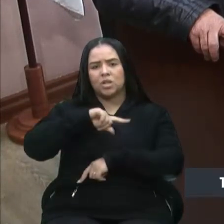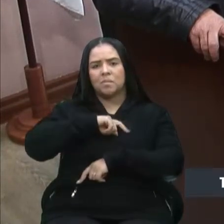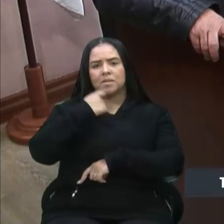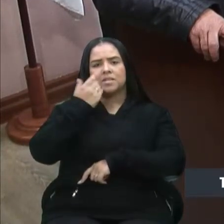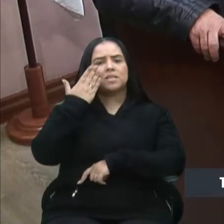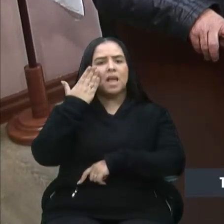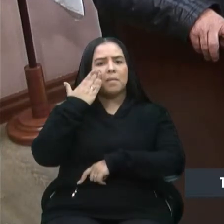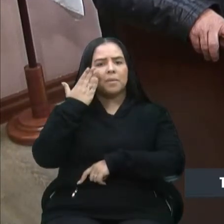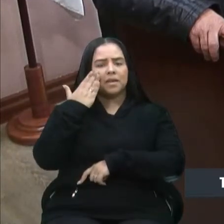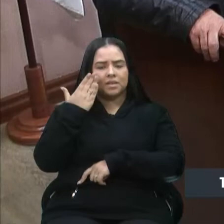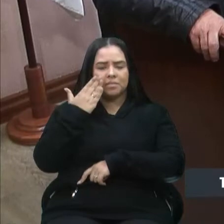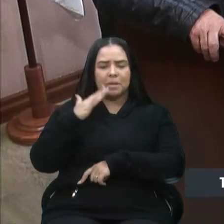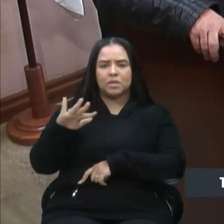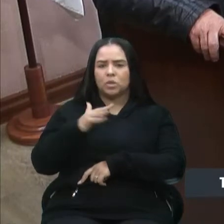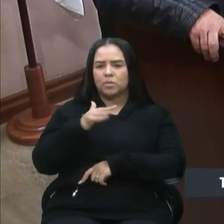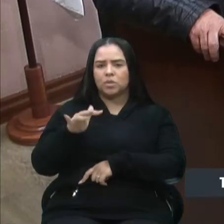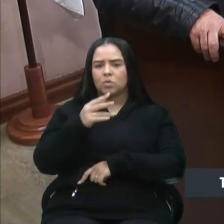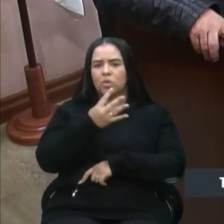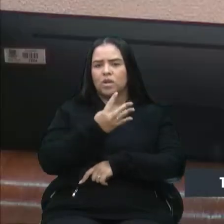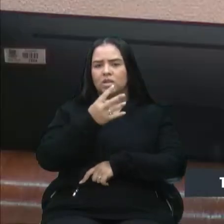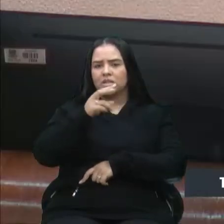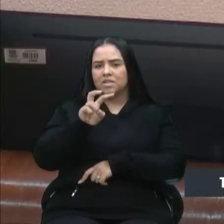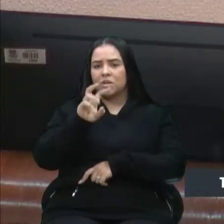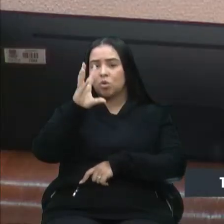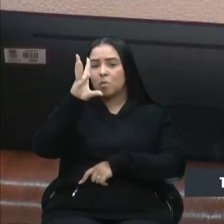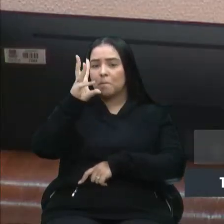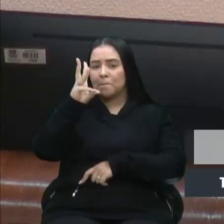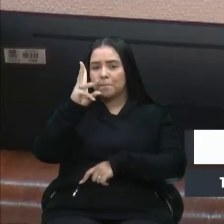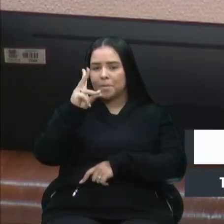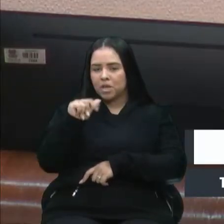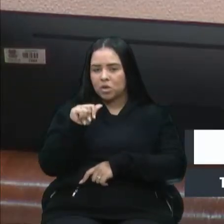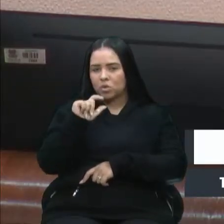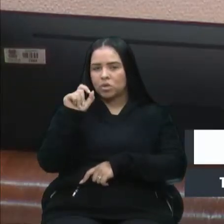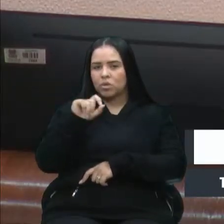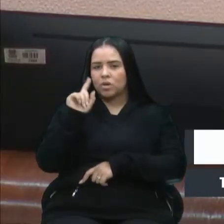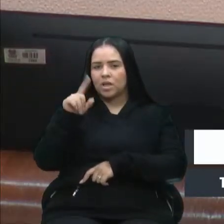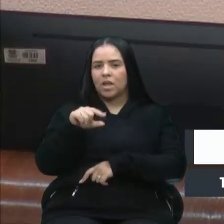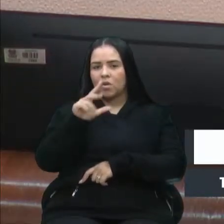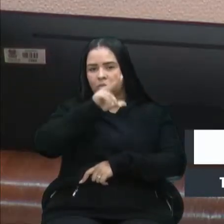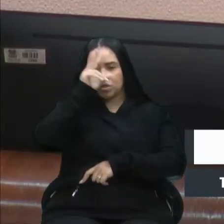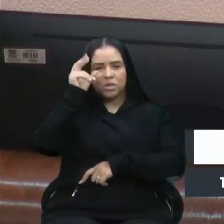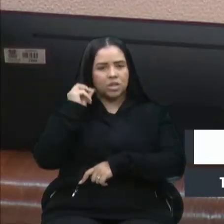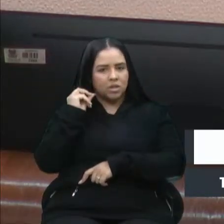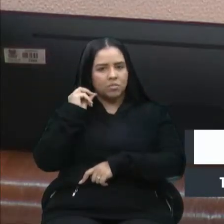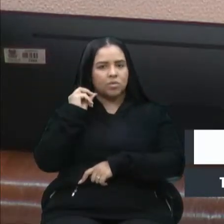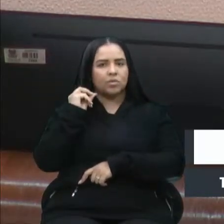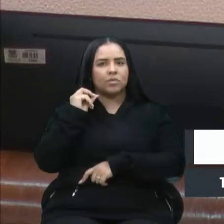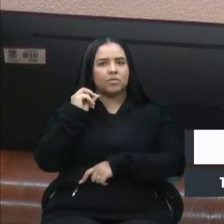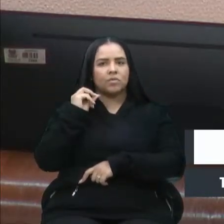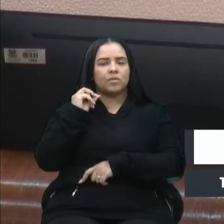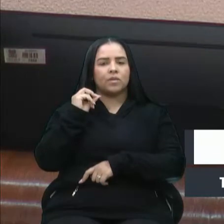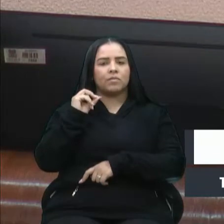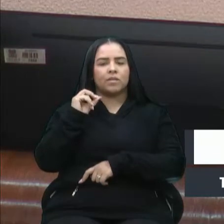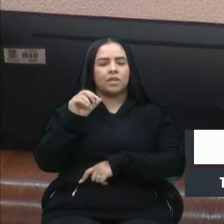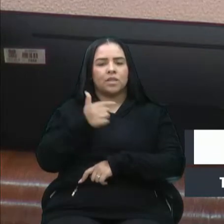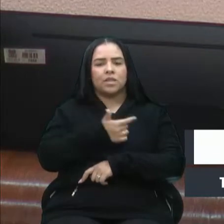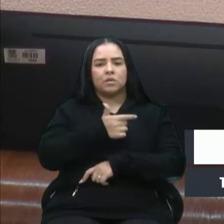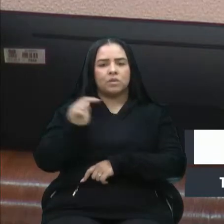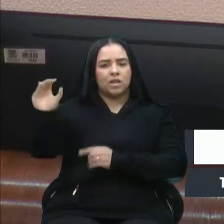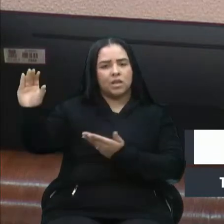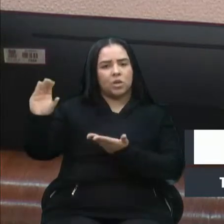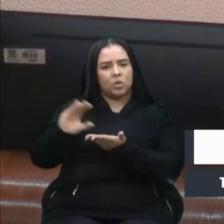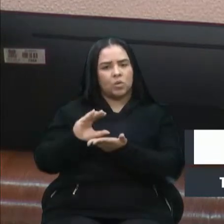aproximadamente 45 milhões é o que o município de Caxias do Sul vai deixar de receber